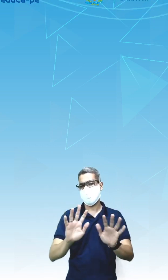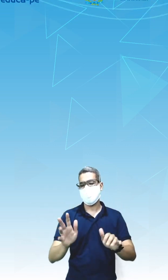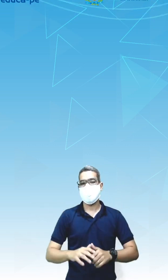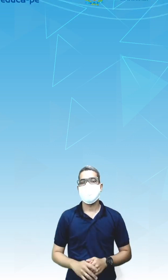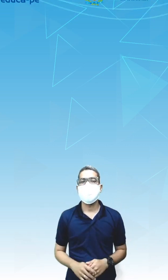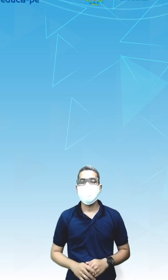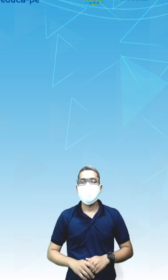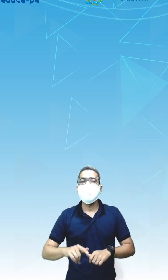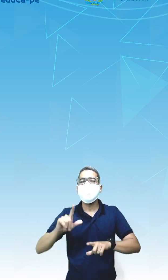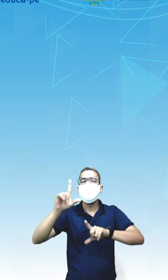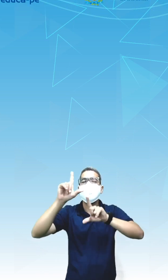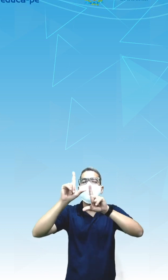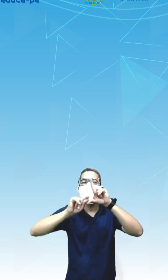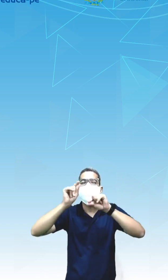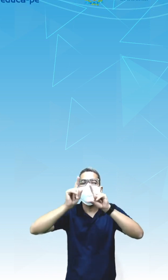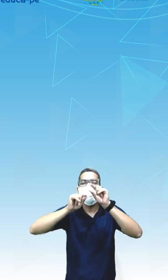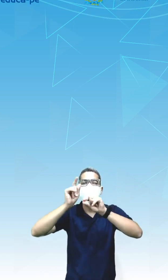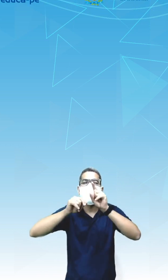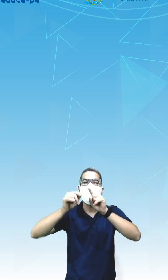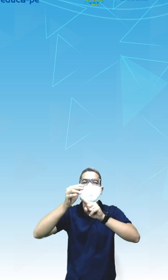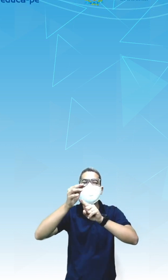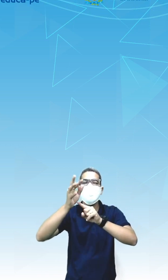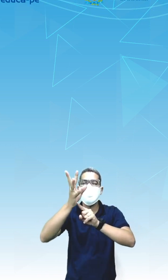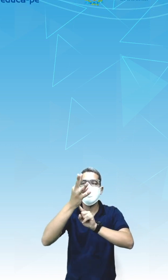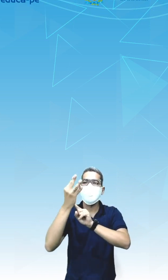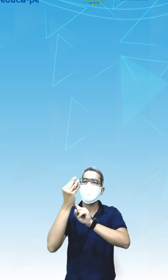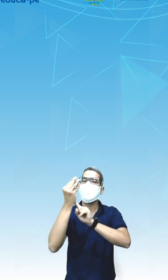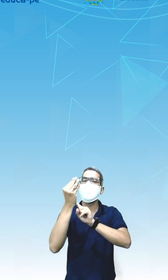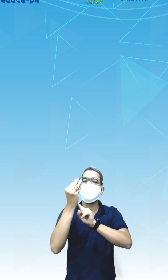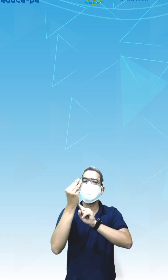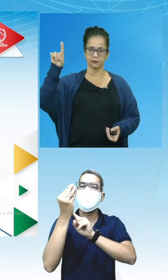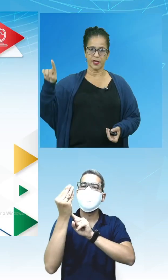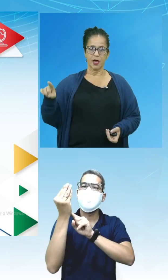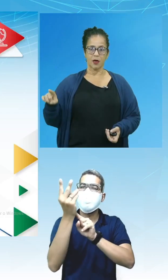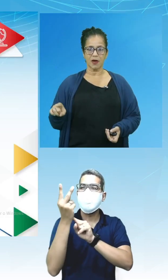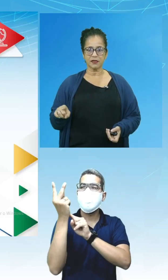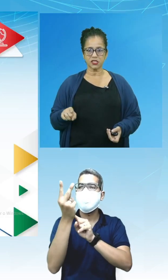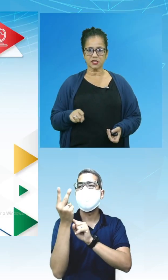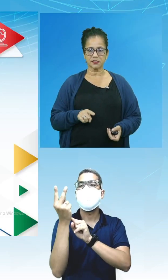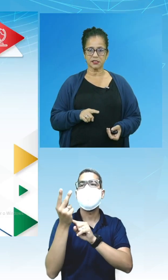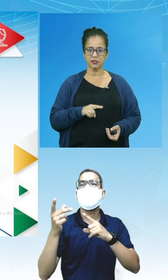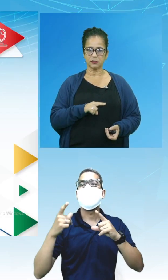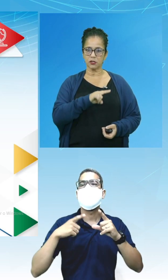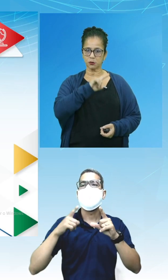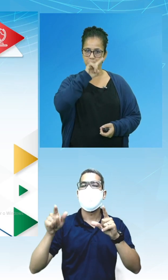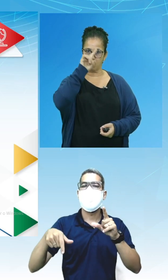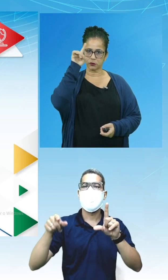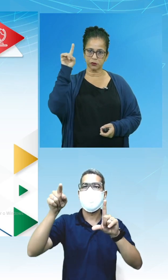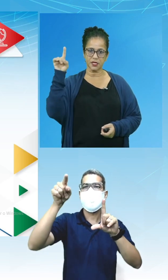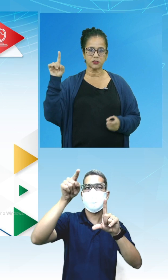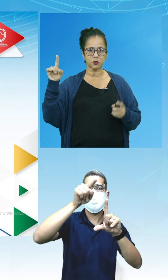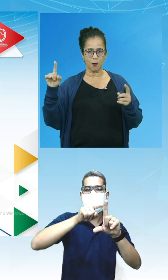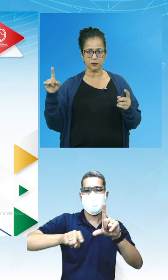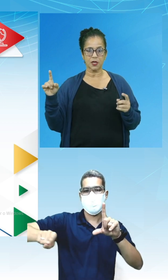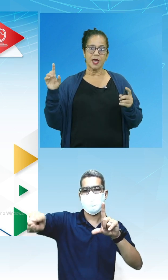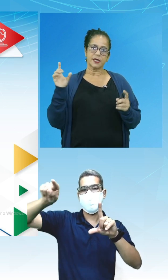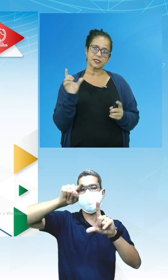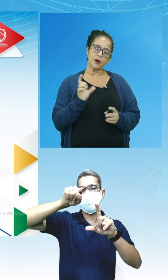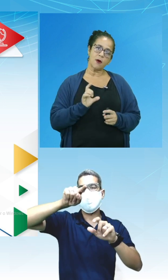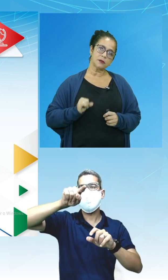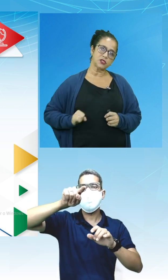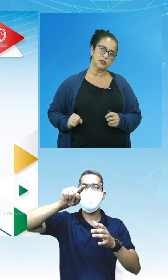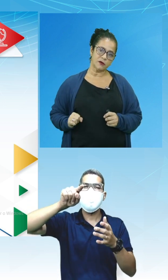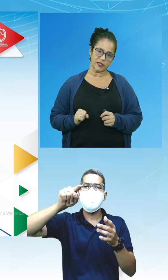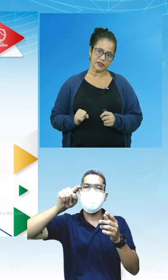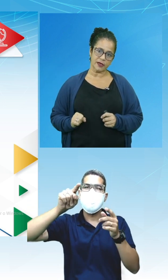dos ventos, ela compreende um círculo. Imagina um círculo. Uma distância entre 2 pontos, entre os pontos, que